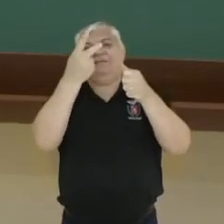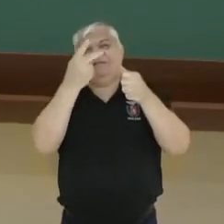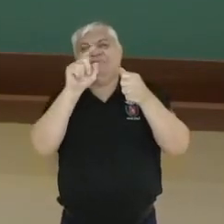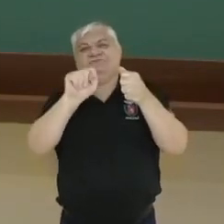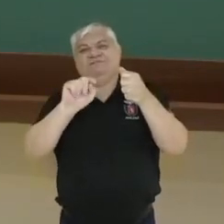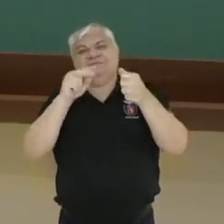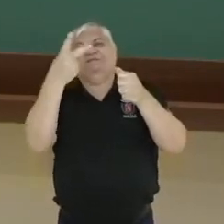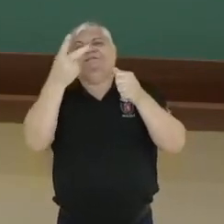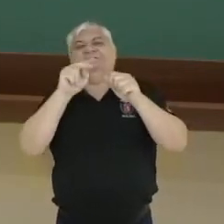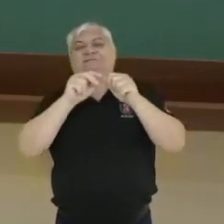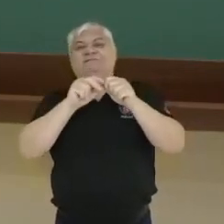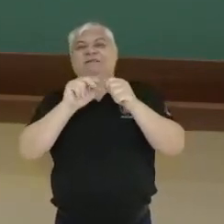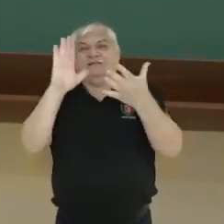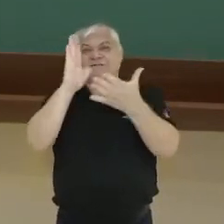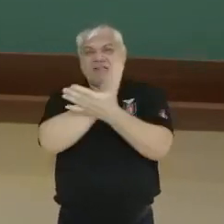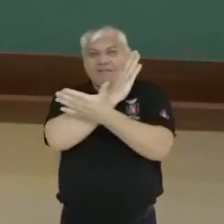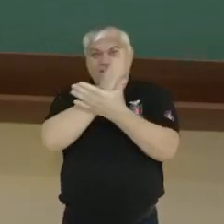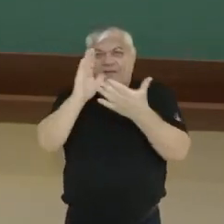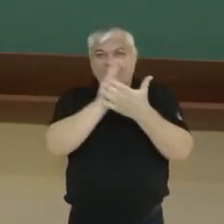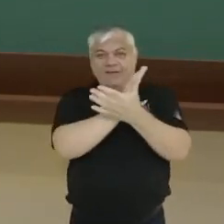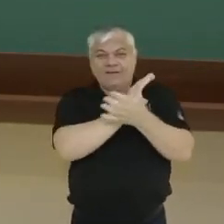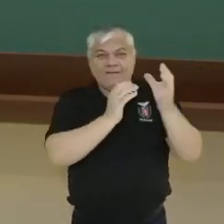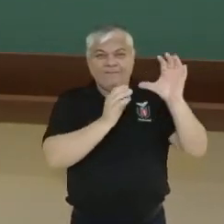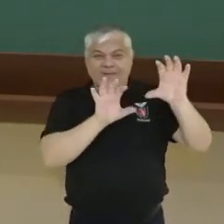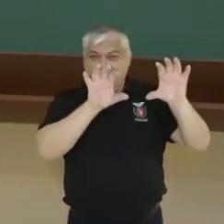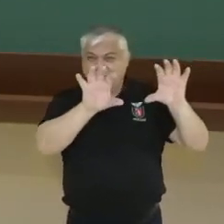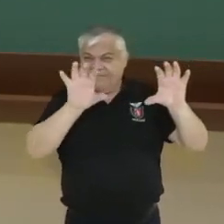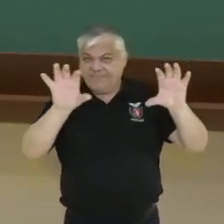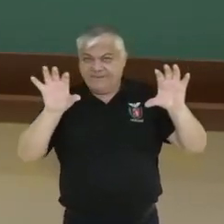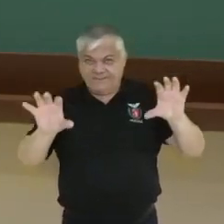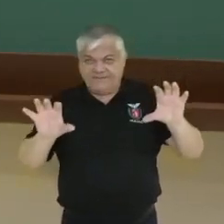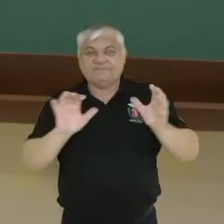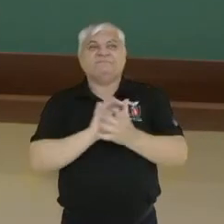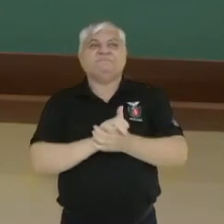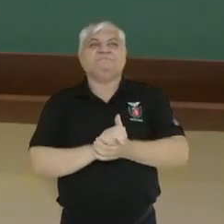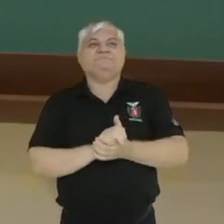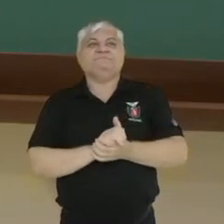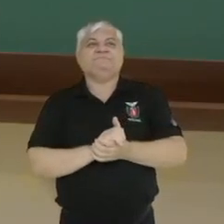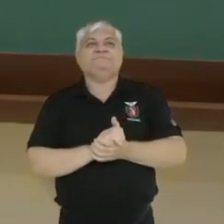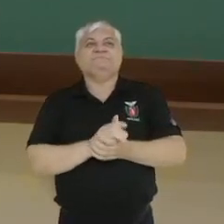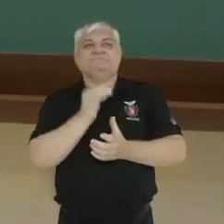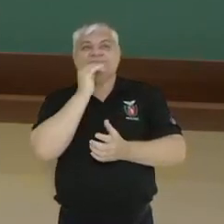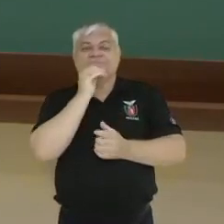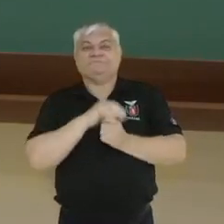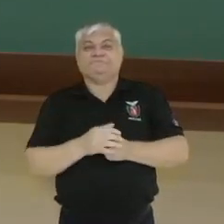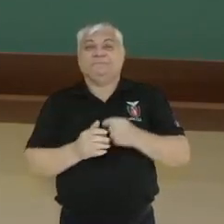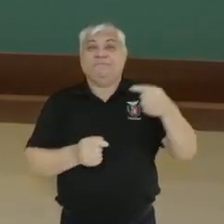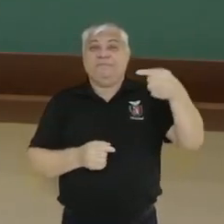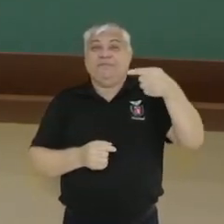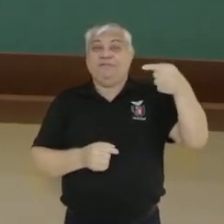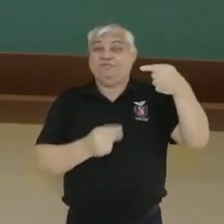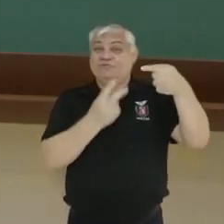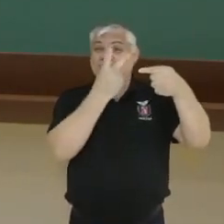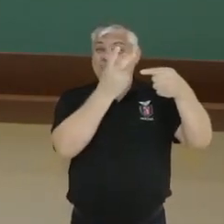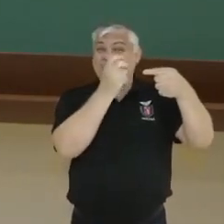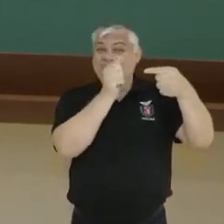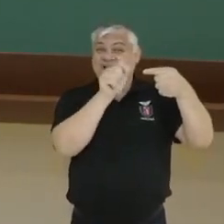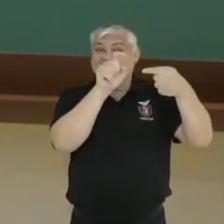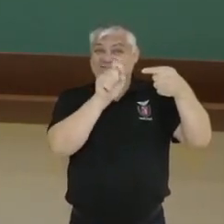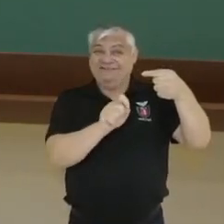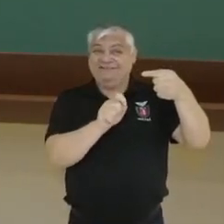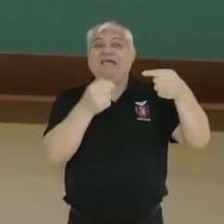resolver separadamente cada uma delas. Então, pegando esta daqui, menos 2a é igual